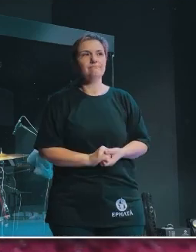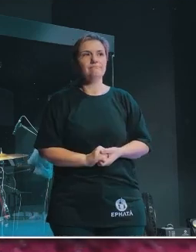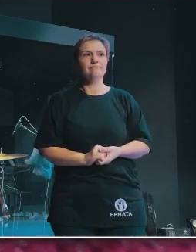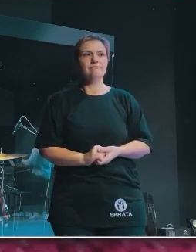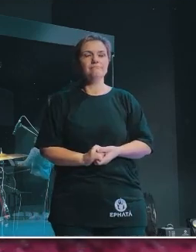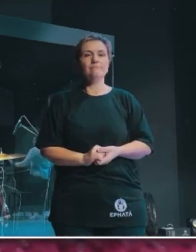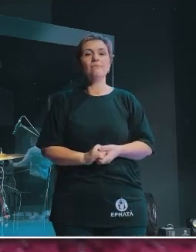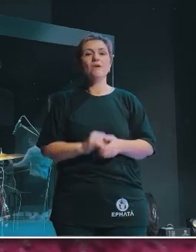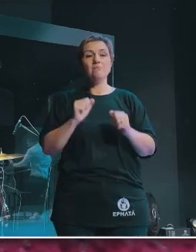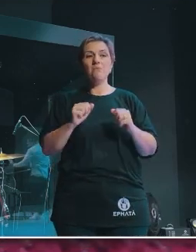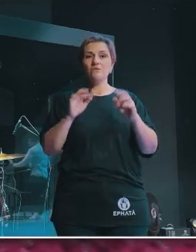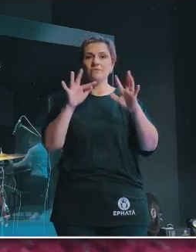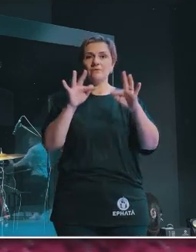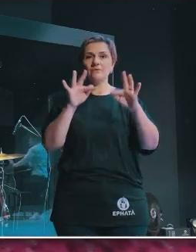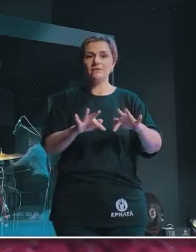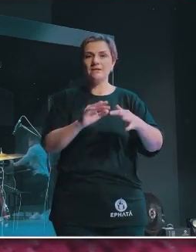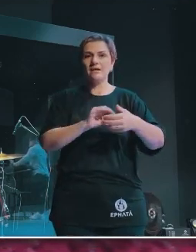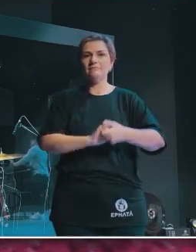Posso terminar?